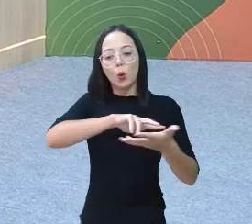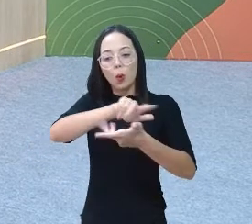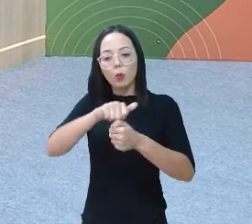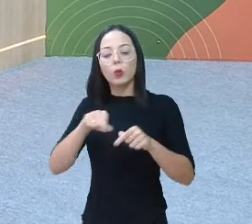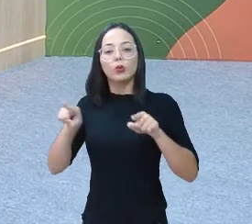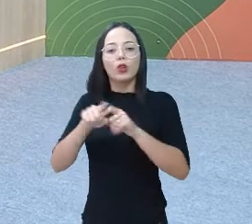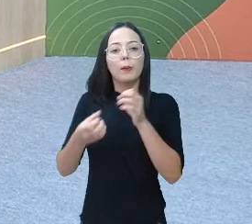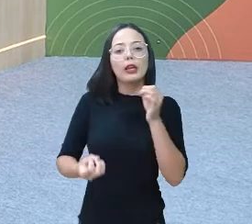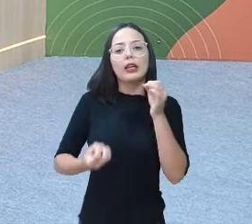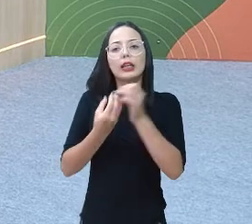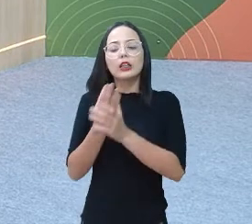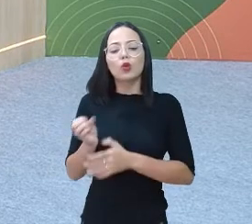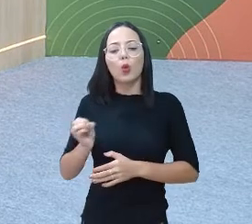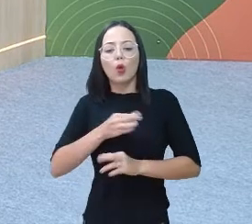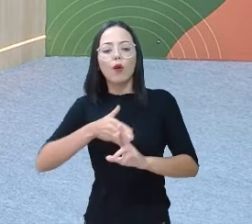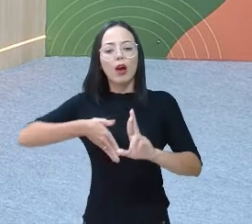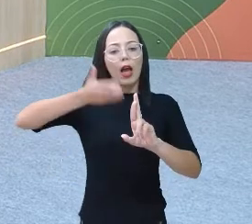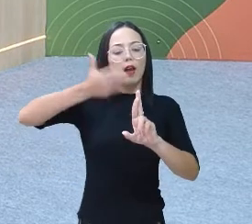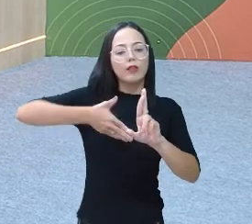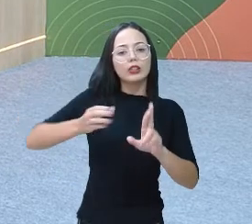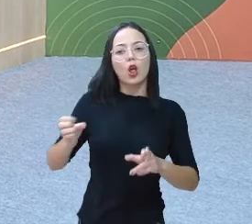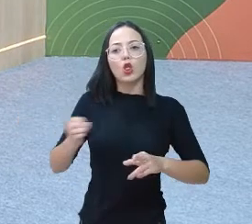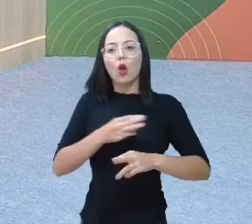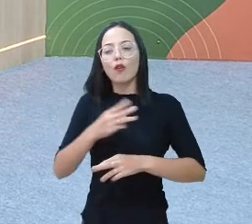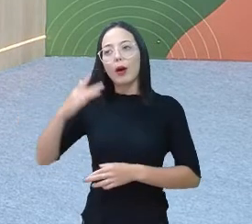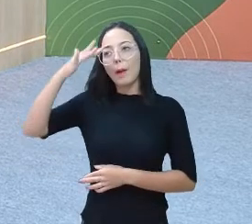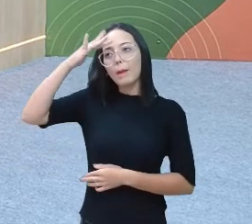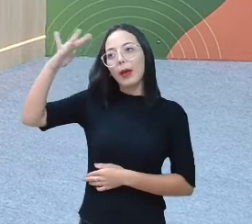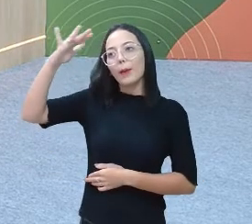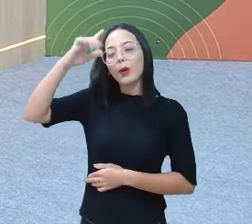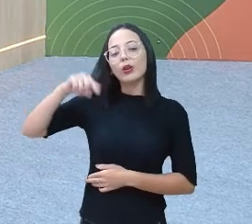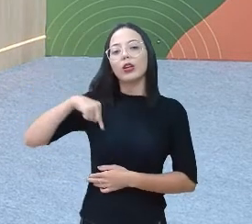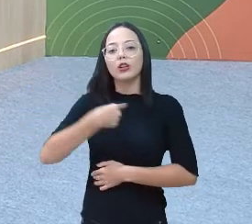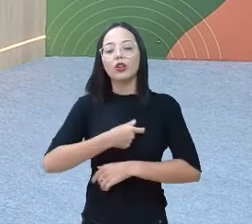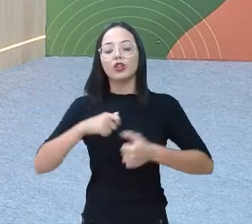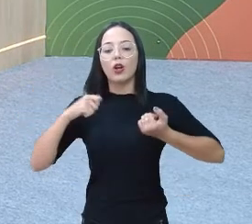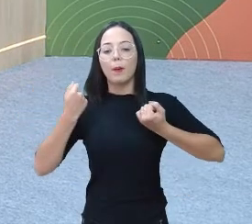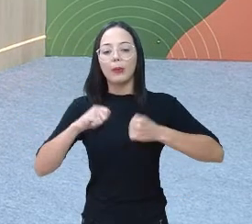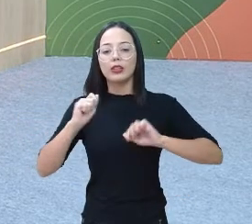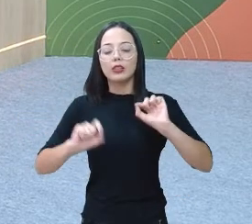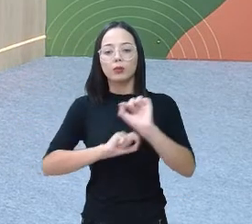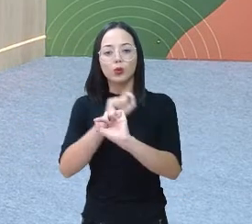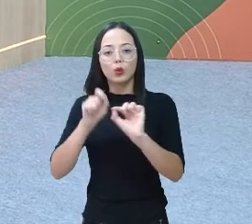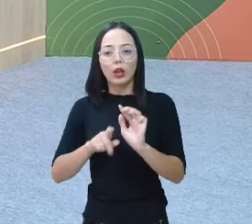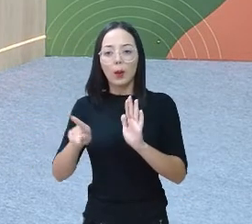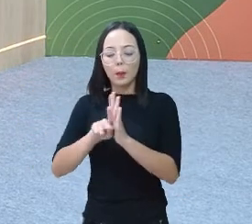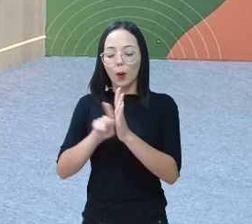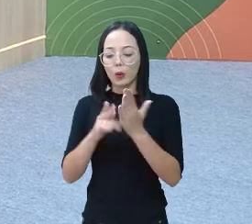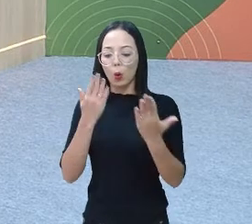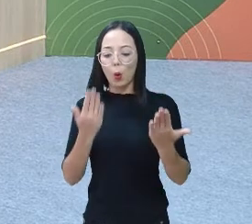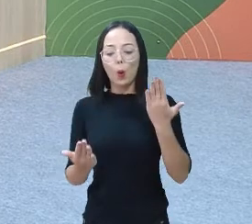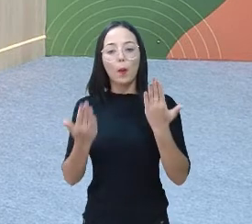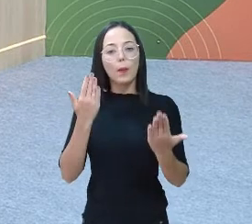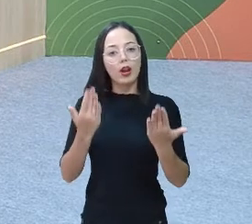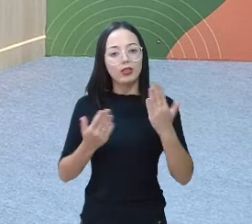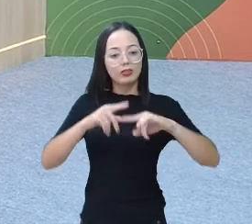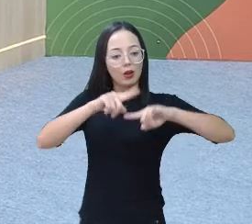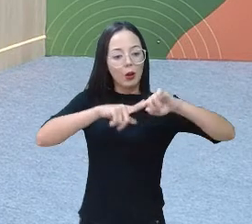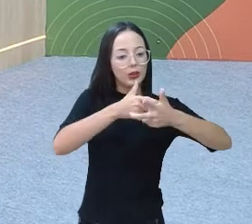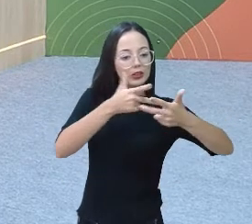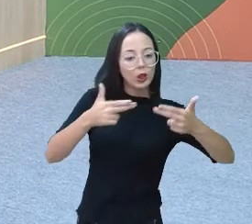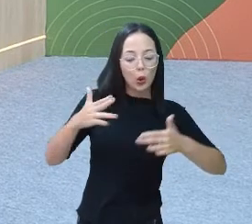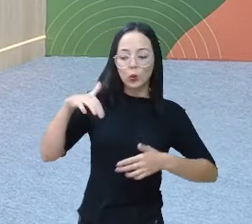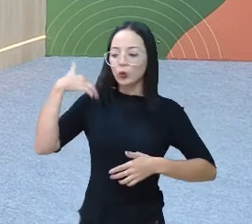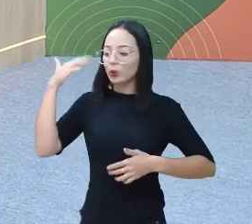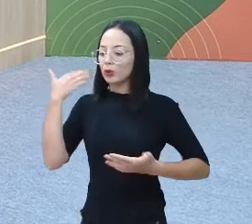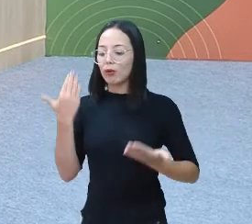criando novas referências, novas memórias, a gente precisa fazer essa analogia entre o objeto e o som.